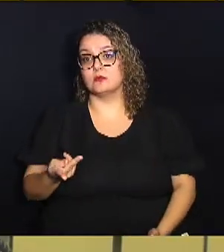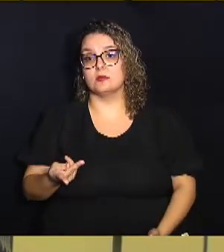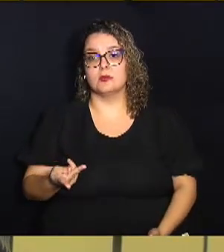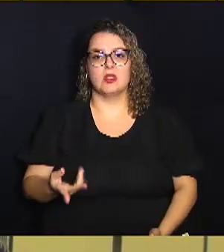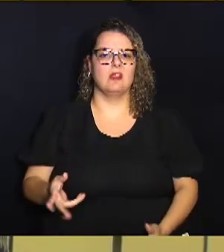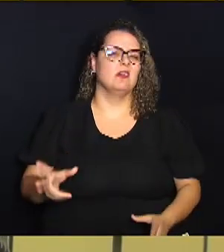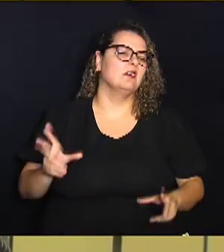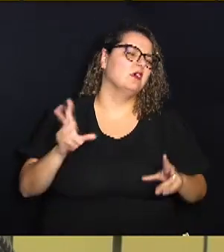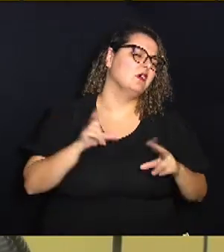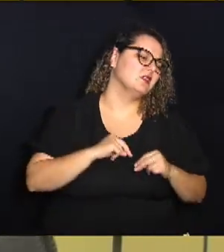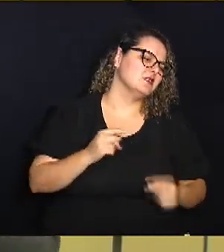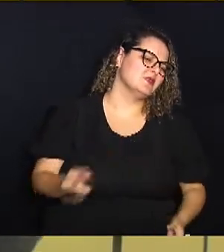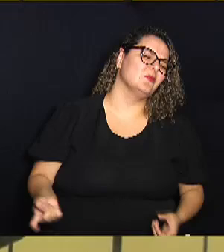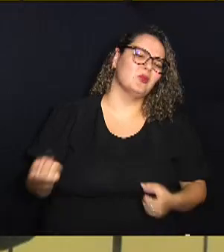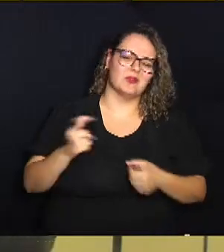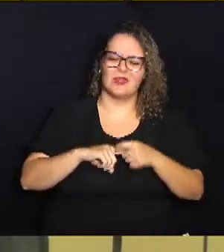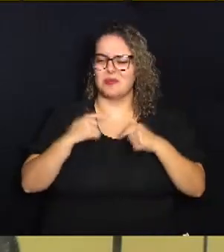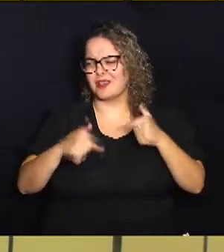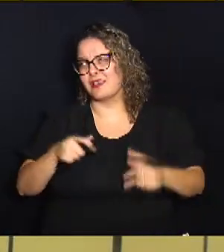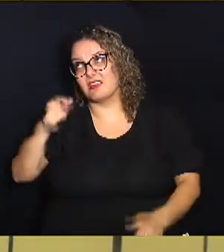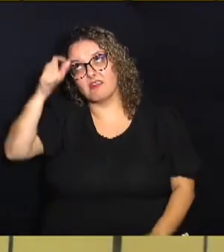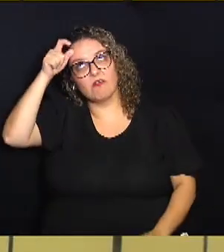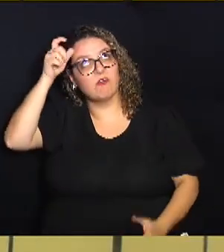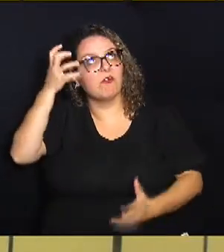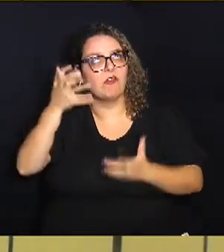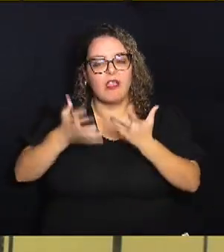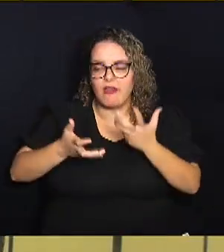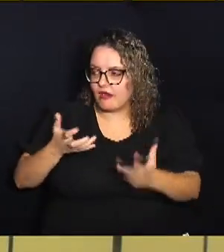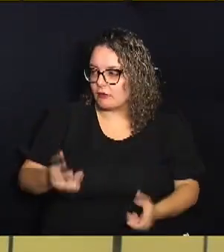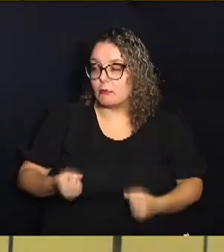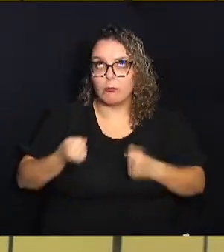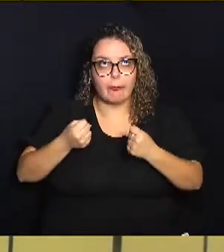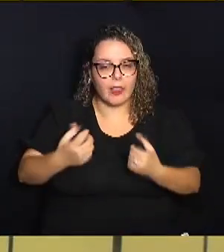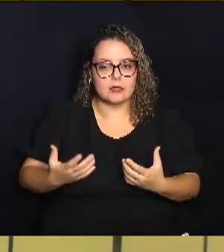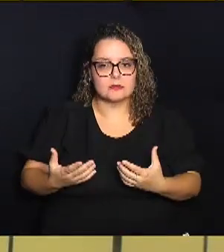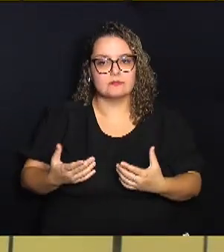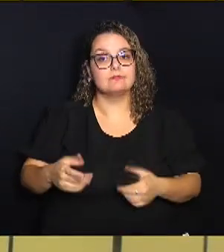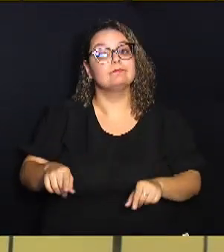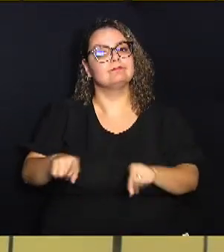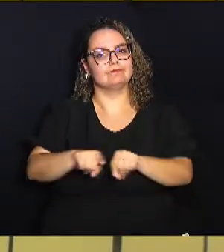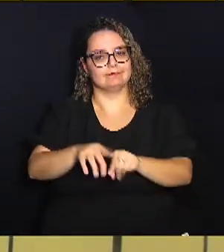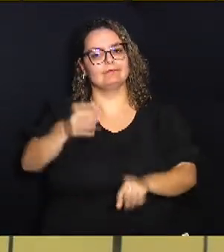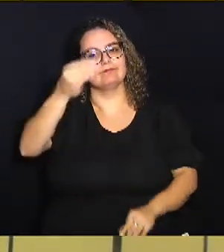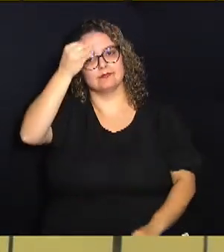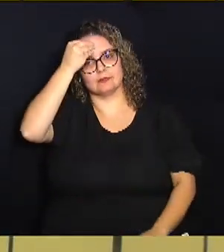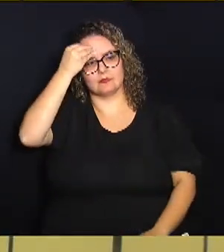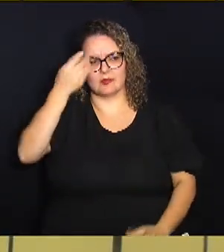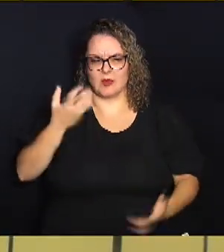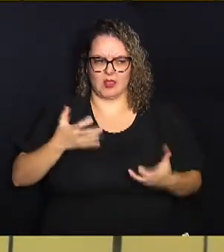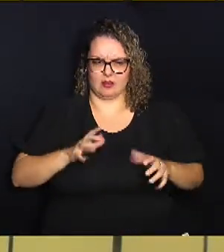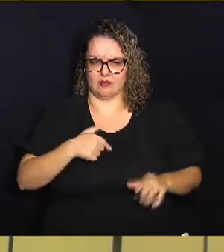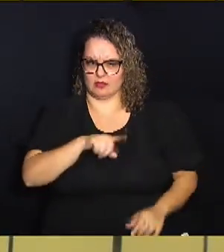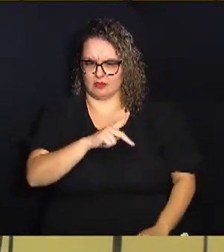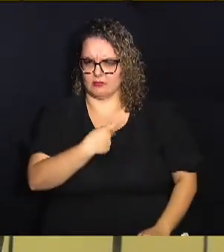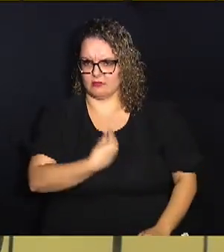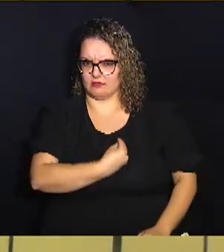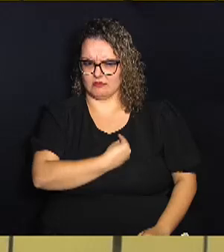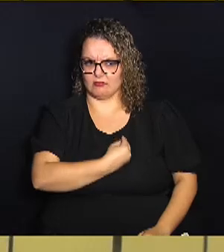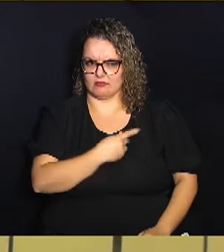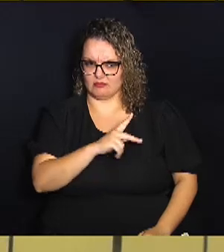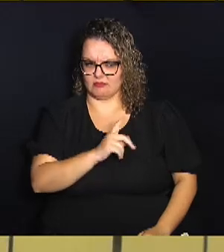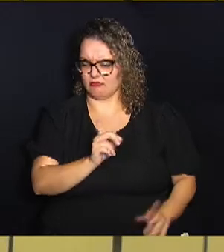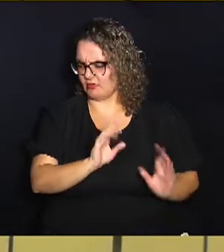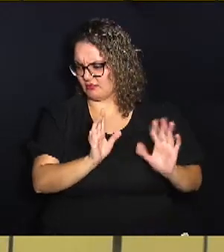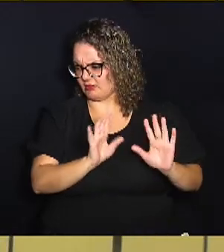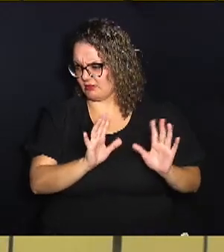voltar do trabalho, que era um peso enorme. Então isso também ficou na mente deles, que eu não quero isso para a minha vida. Então,